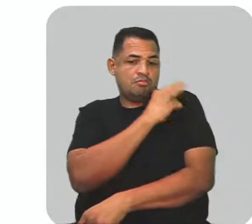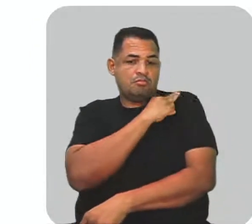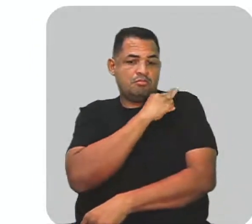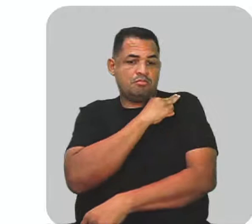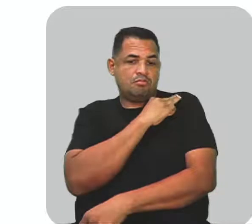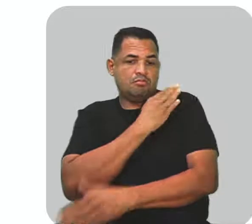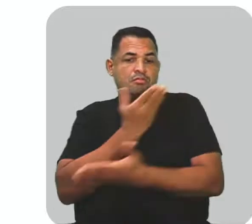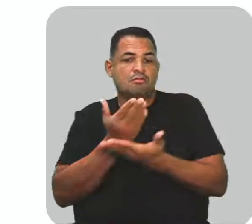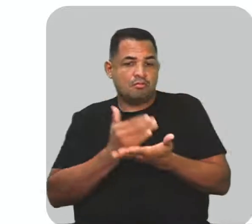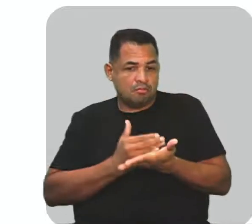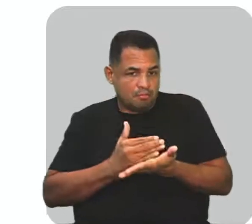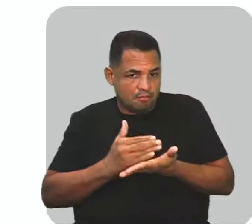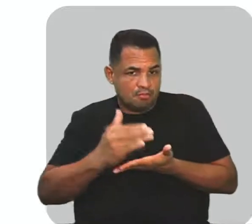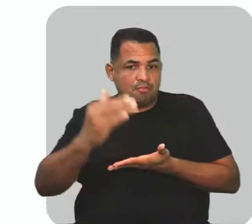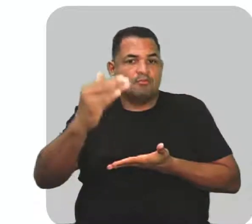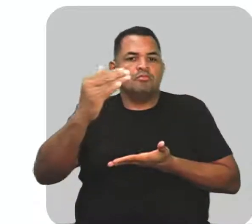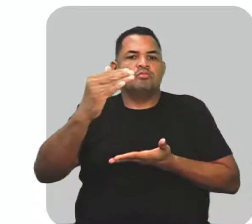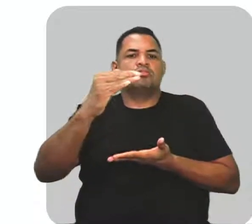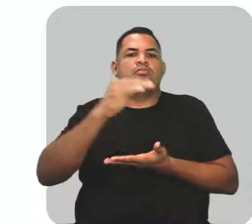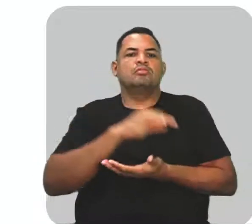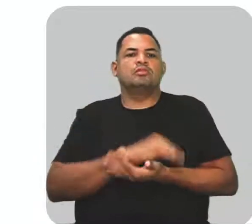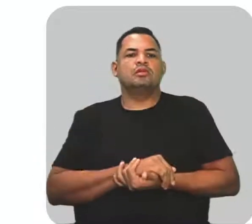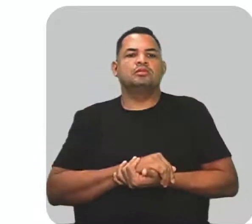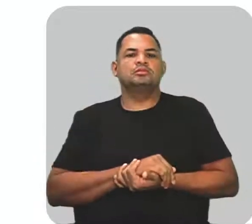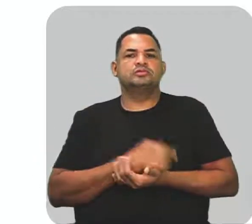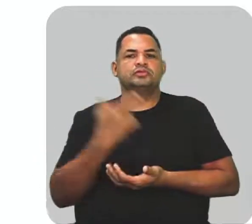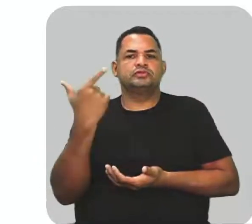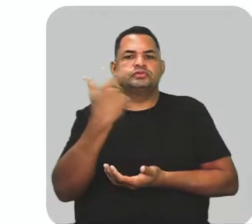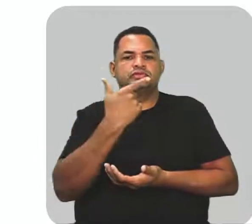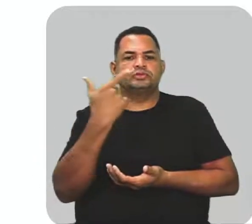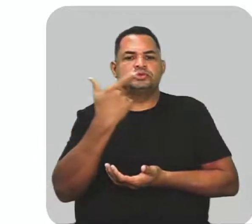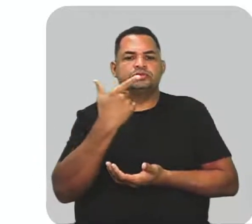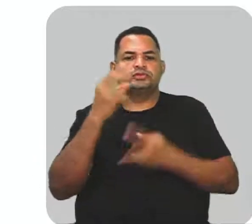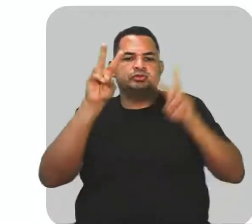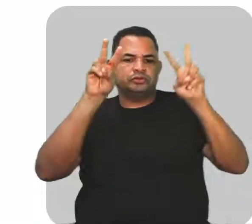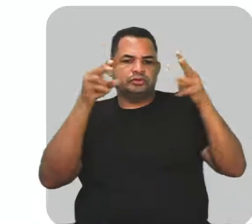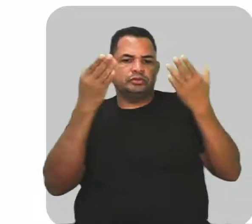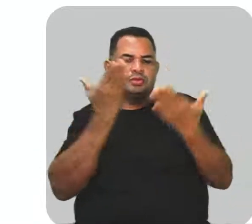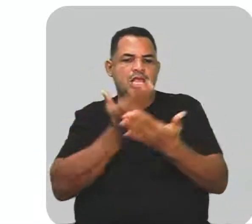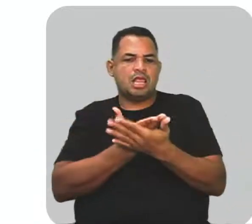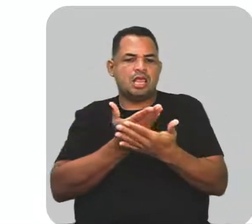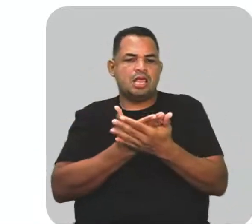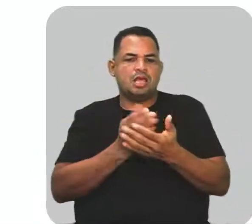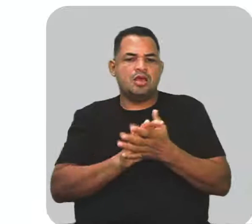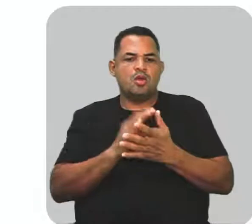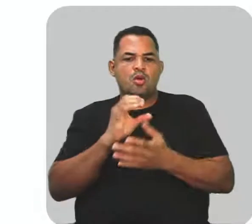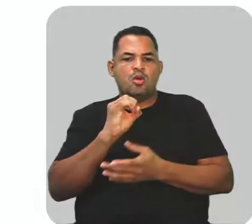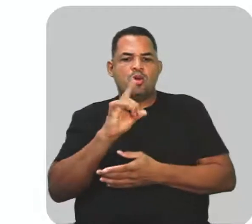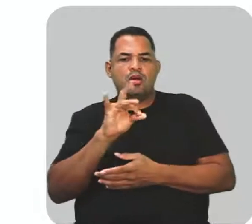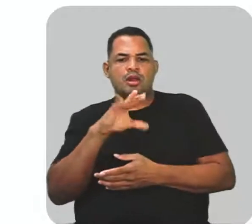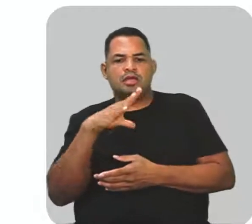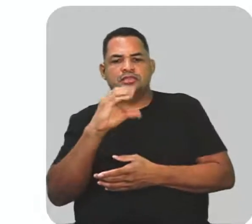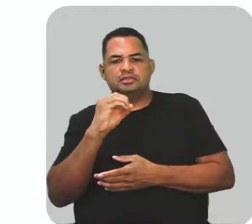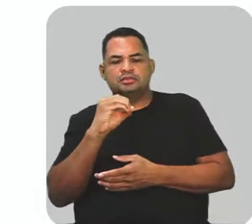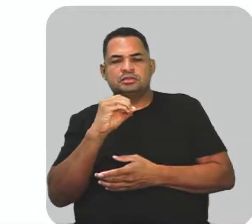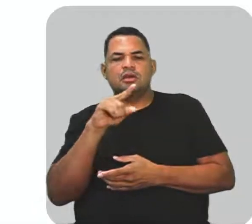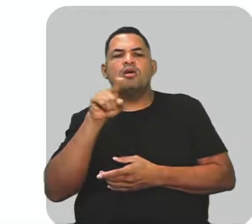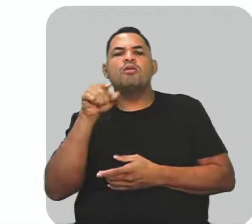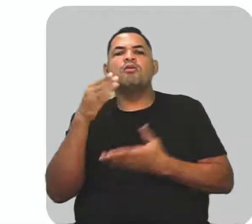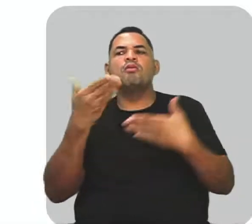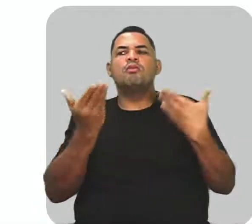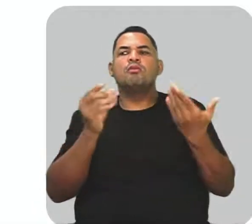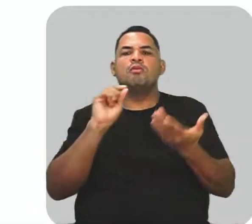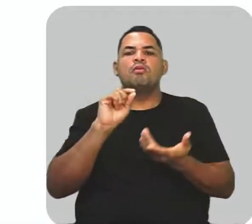vamos agora avançar. Vamos para o nosso segundo tópico desta aula, que agora é oração. Então,